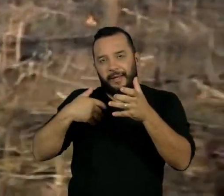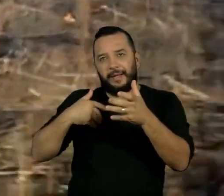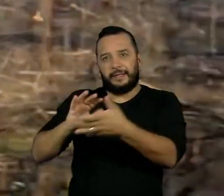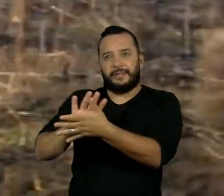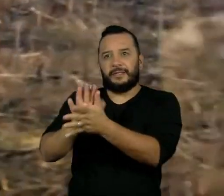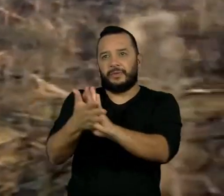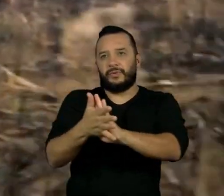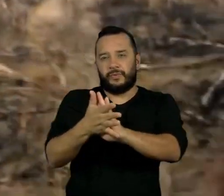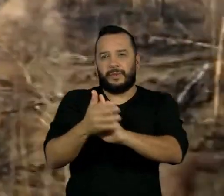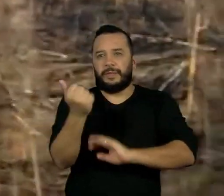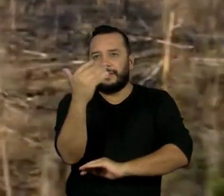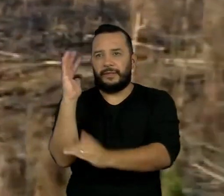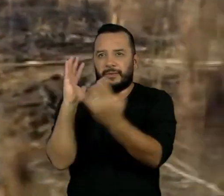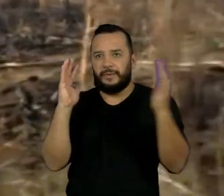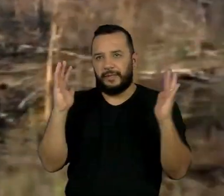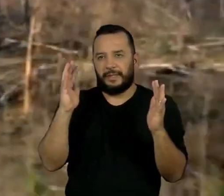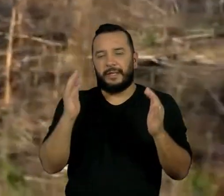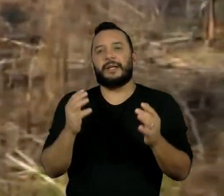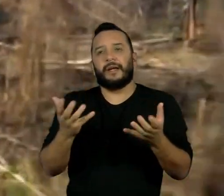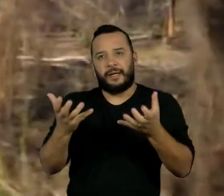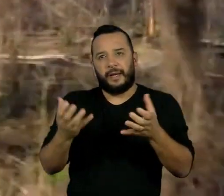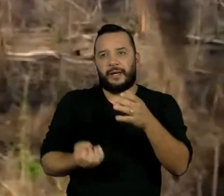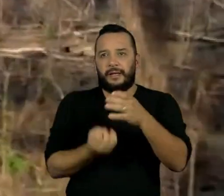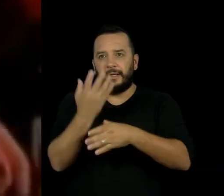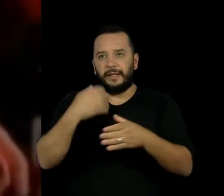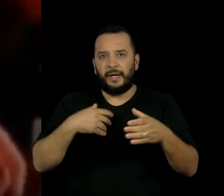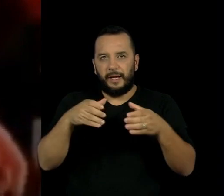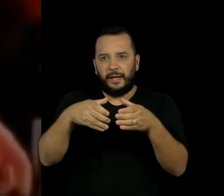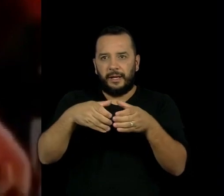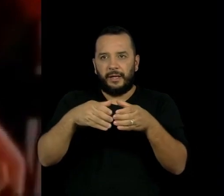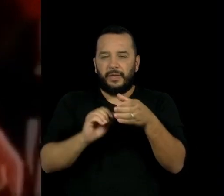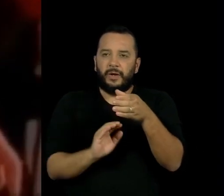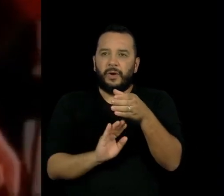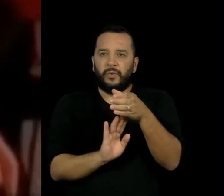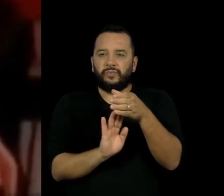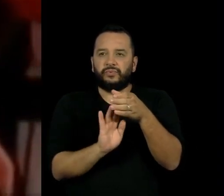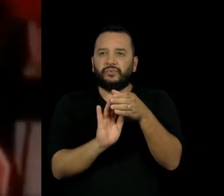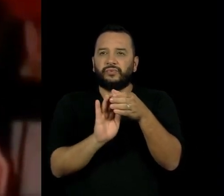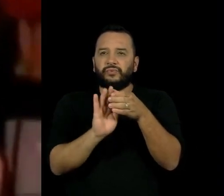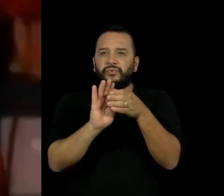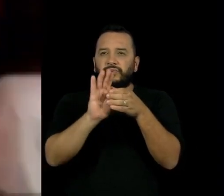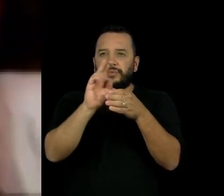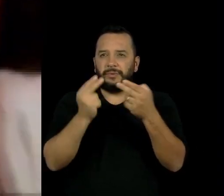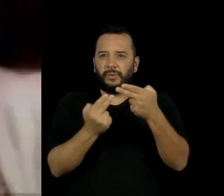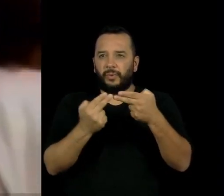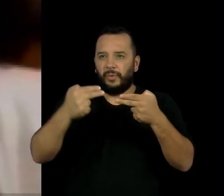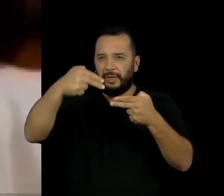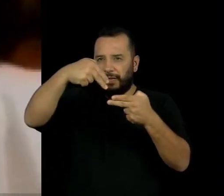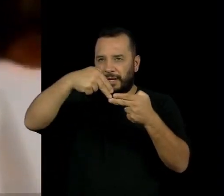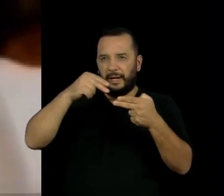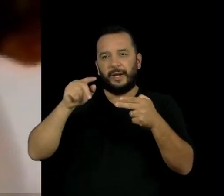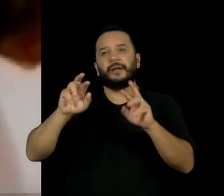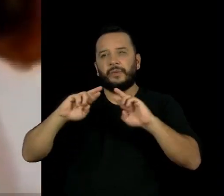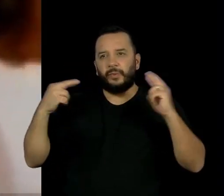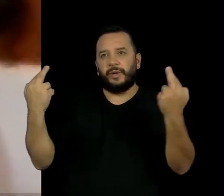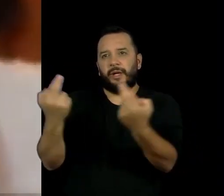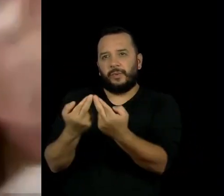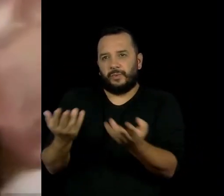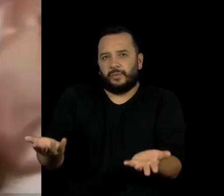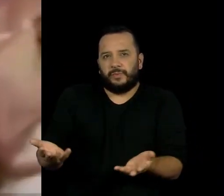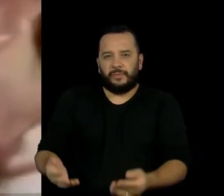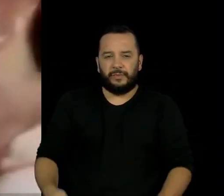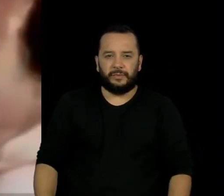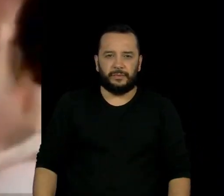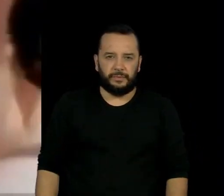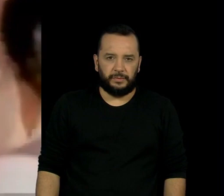a construção de usinas nucleares no reino. O espírito das matas jamais vão cortar